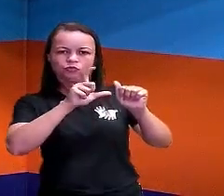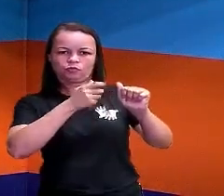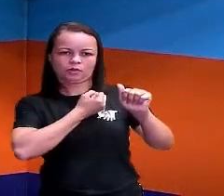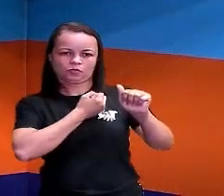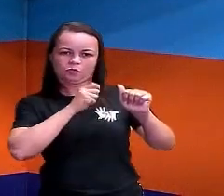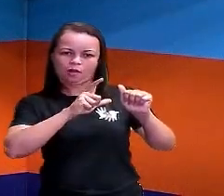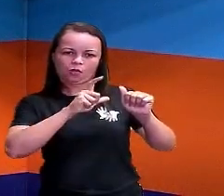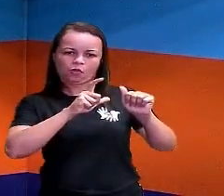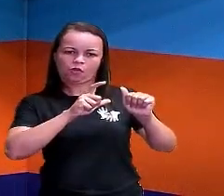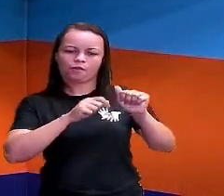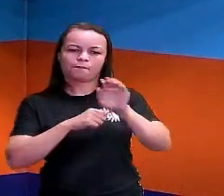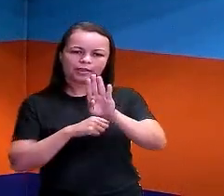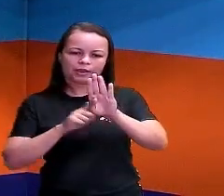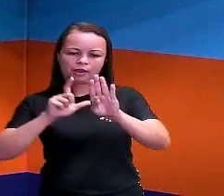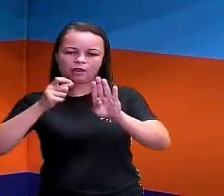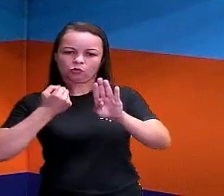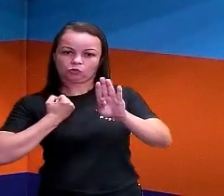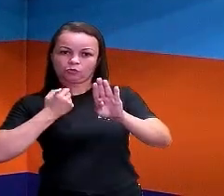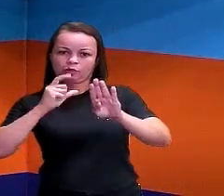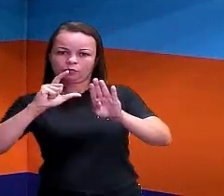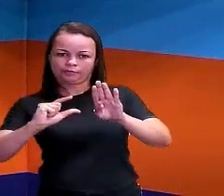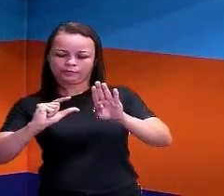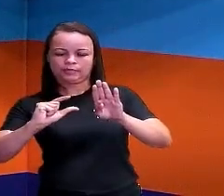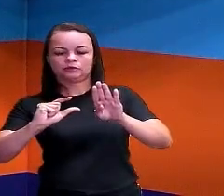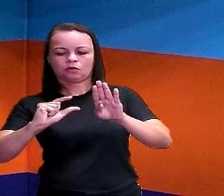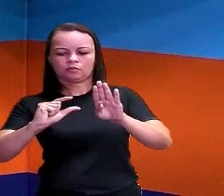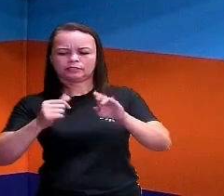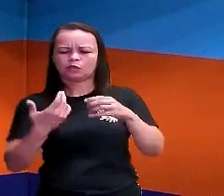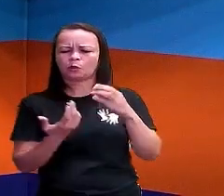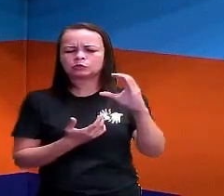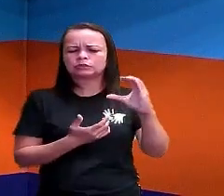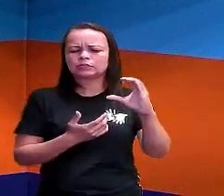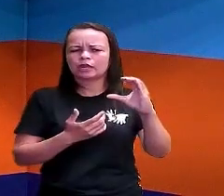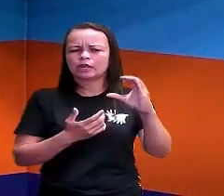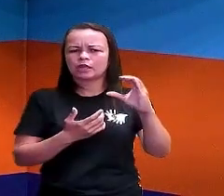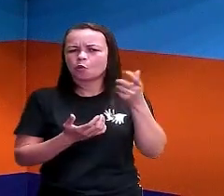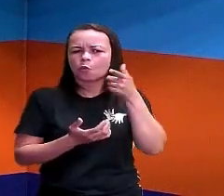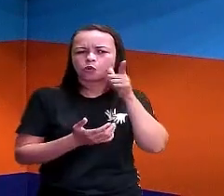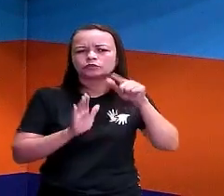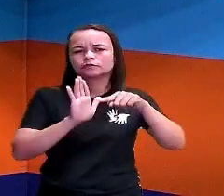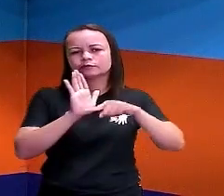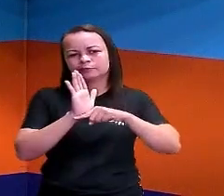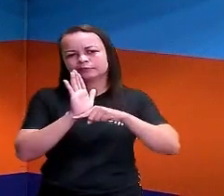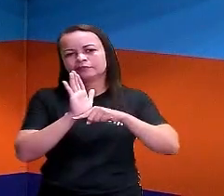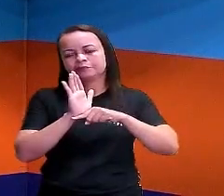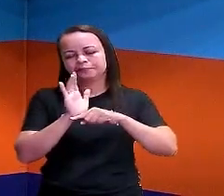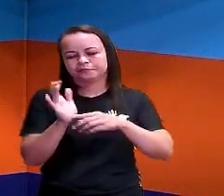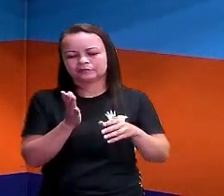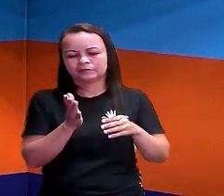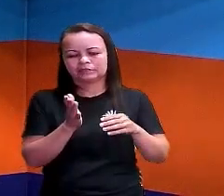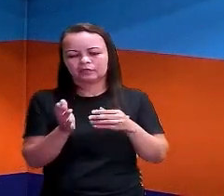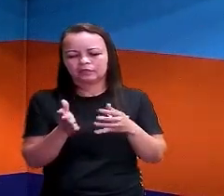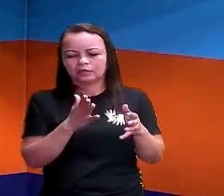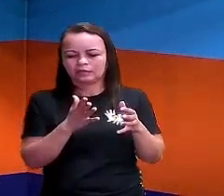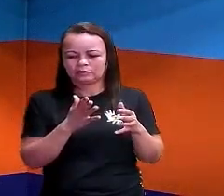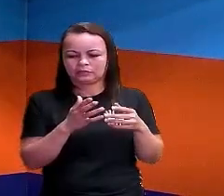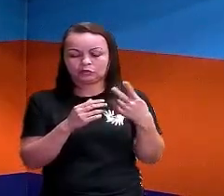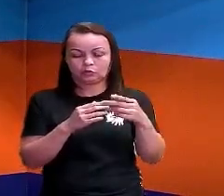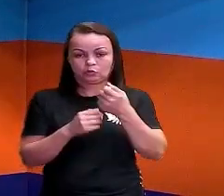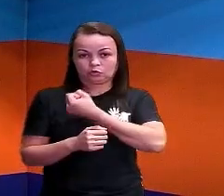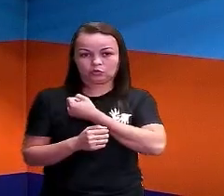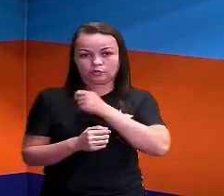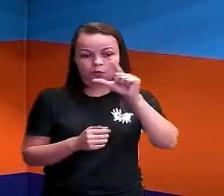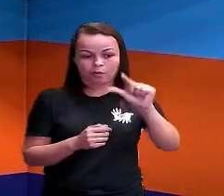é um número menor. Aí, C aqui, eu consigo subtrair, porque eu botei um número menor aí para continuar essa